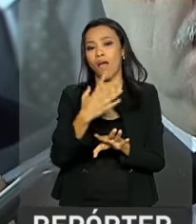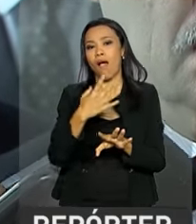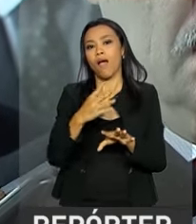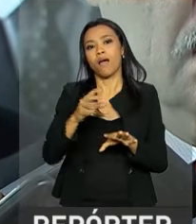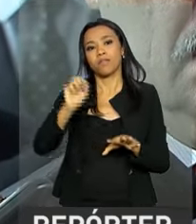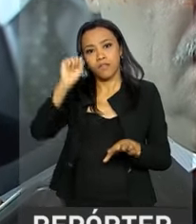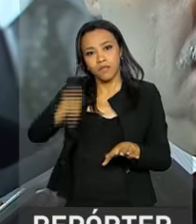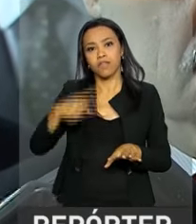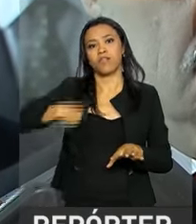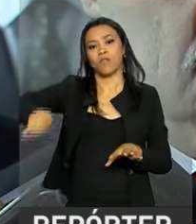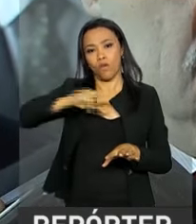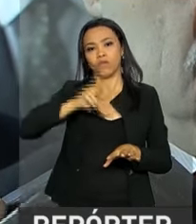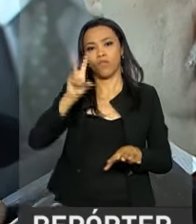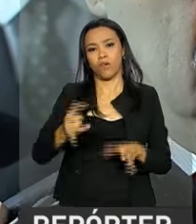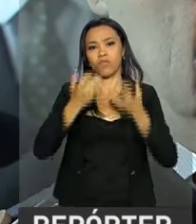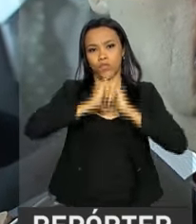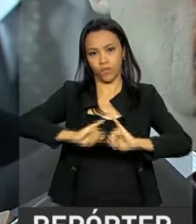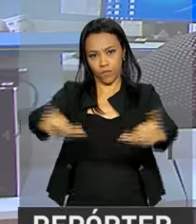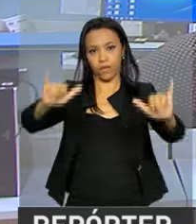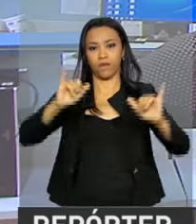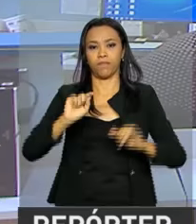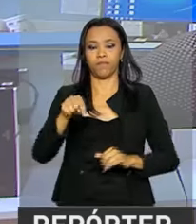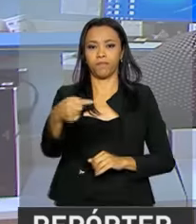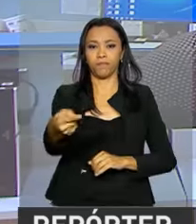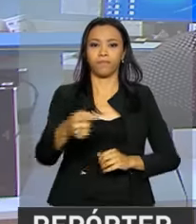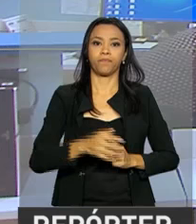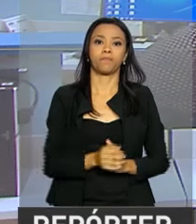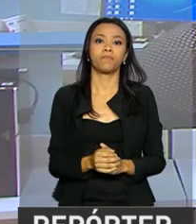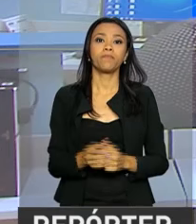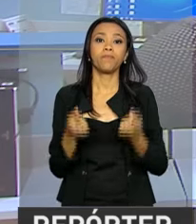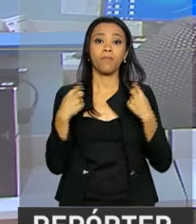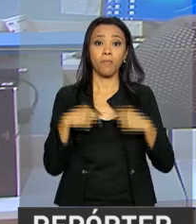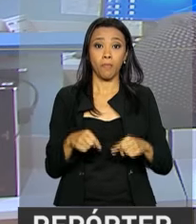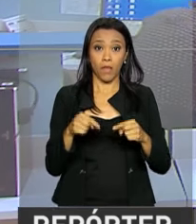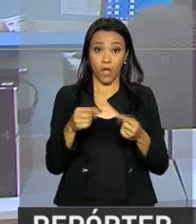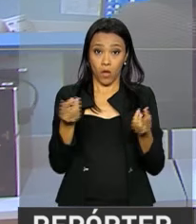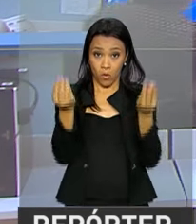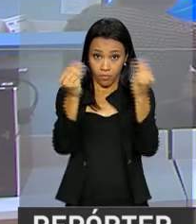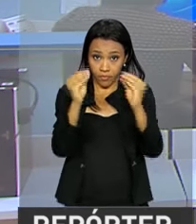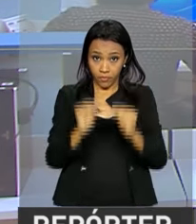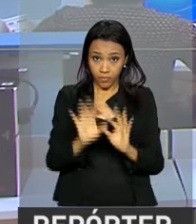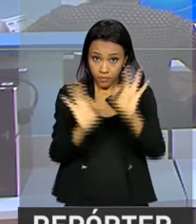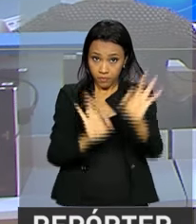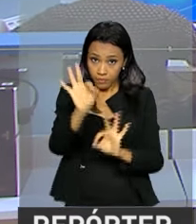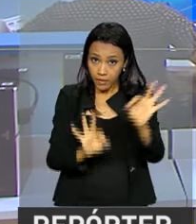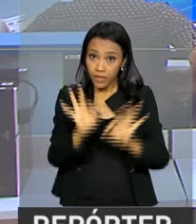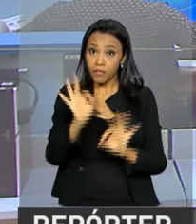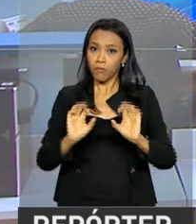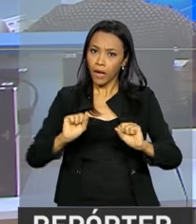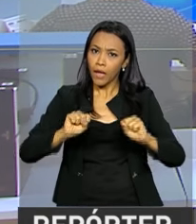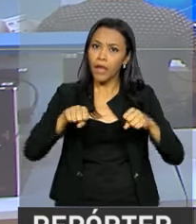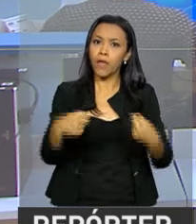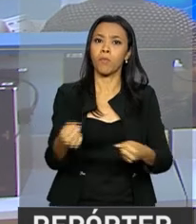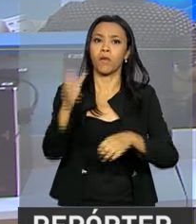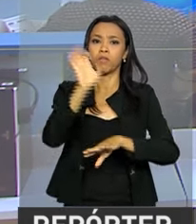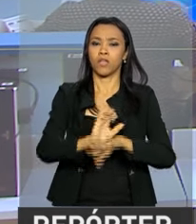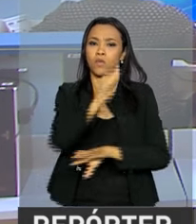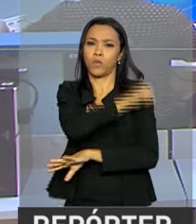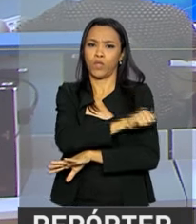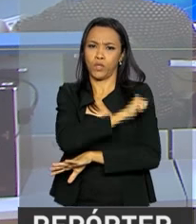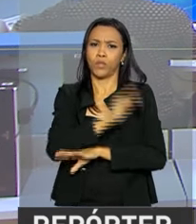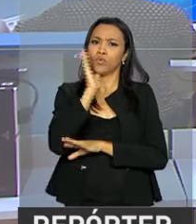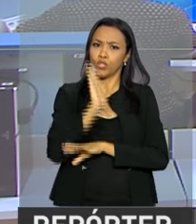estaremos comunicando a todos. O plano de recuperação do Rio de Janeiro já está em fase avançada e deve